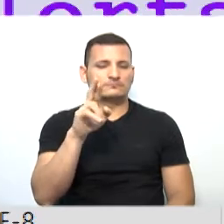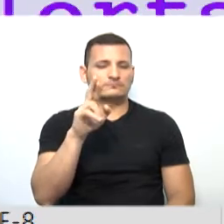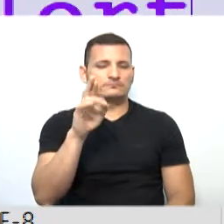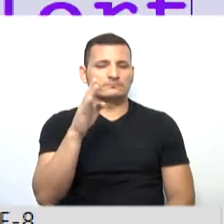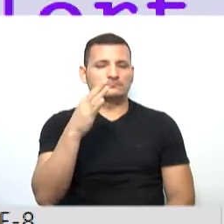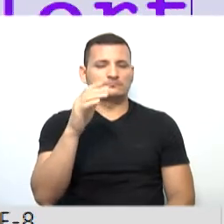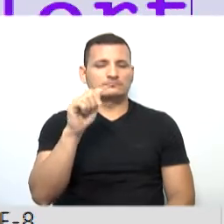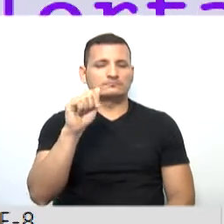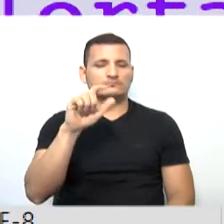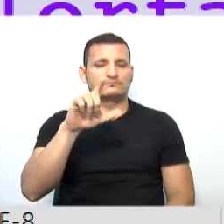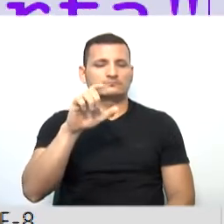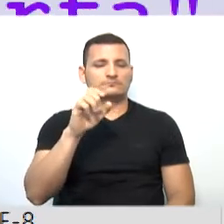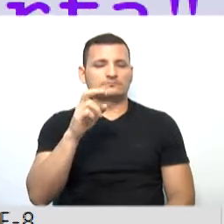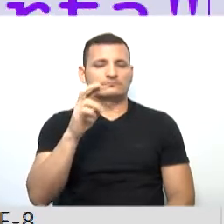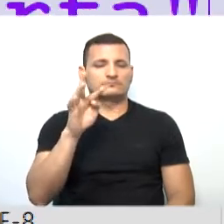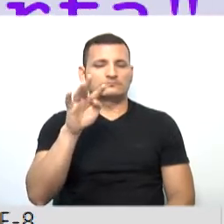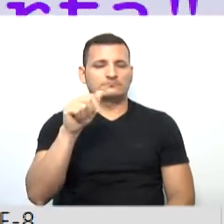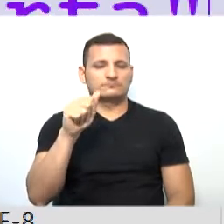alerta.